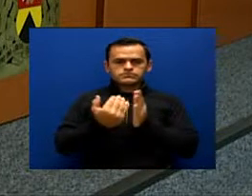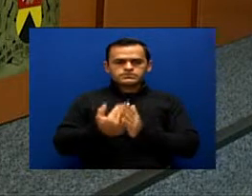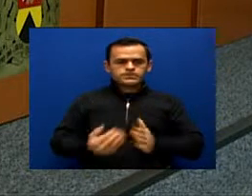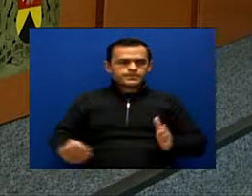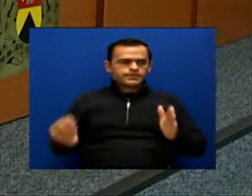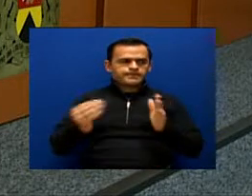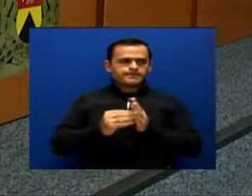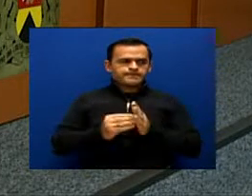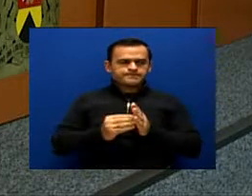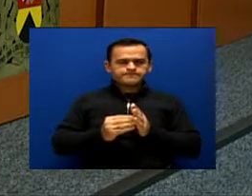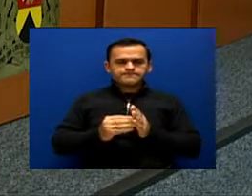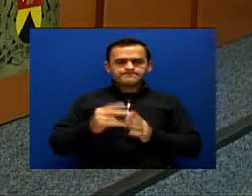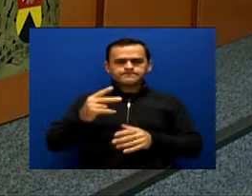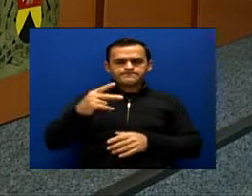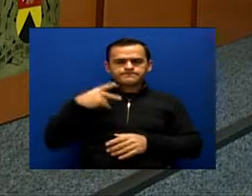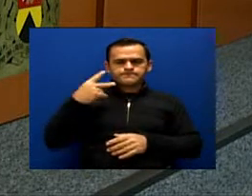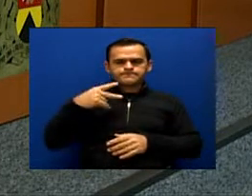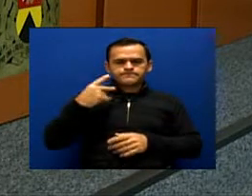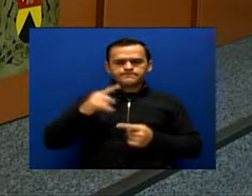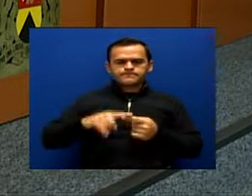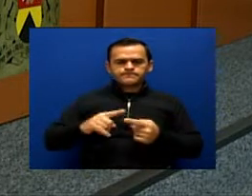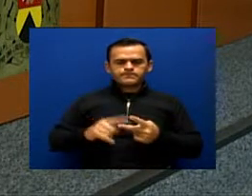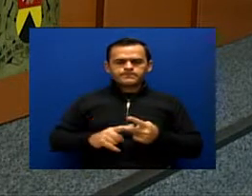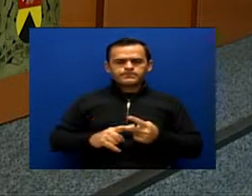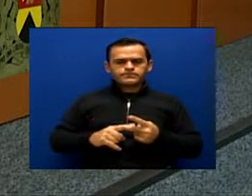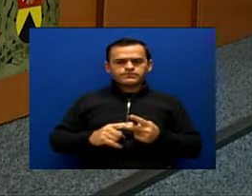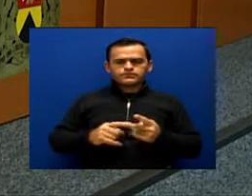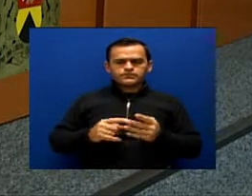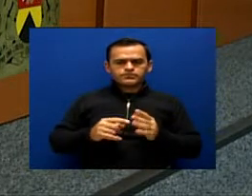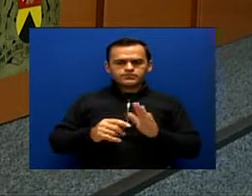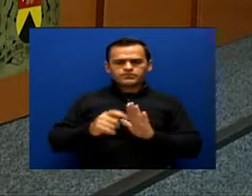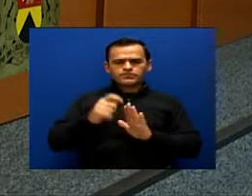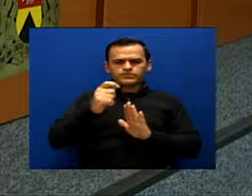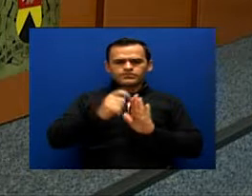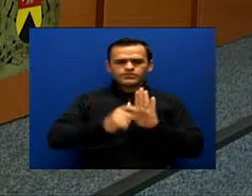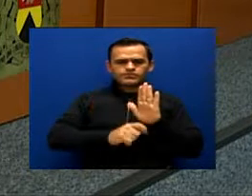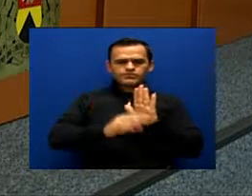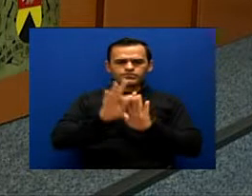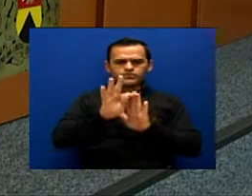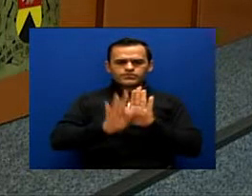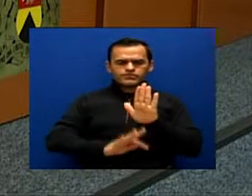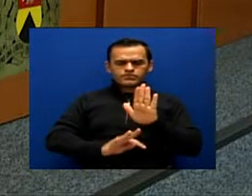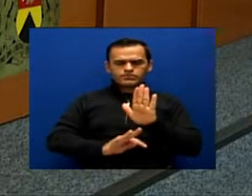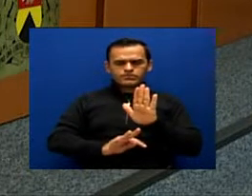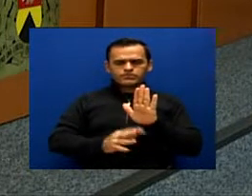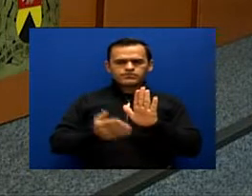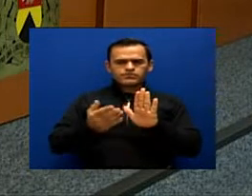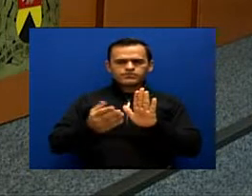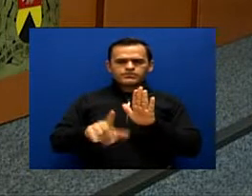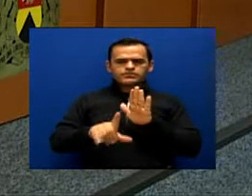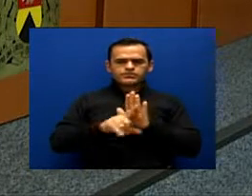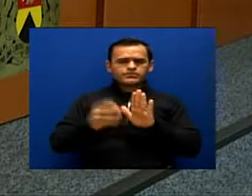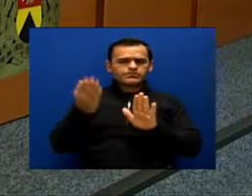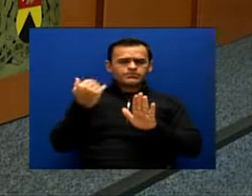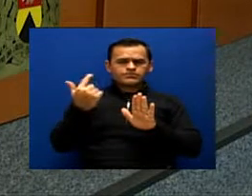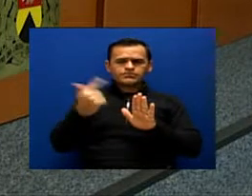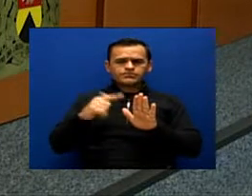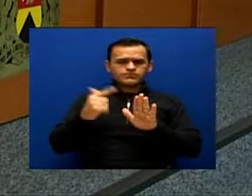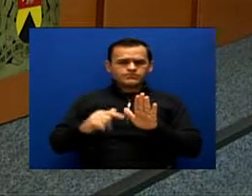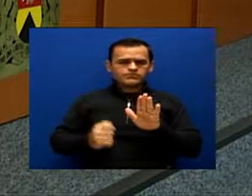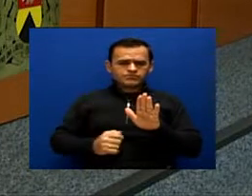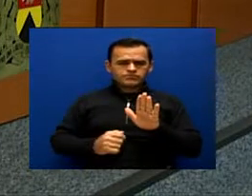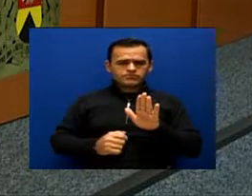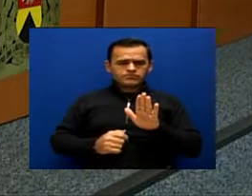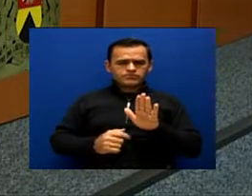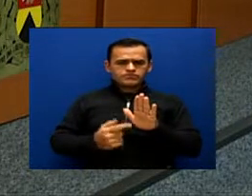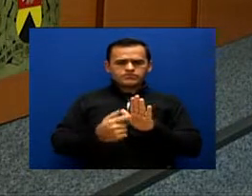A emenda, na verdade, vereadores, é só uma correção no texto que não tinha entrado na lei passada, que é a questão do escalonamento,